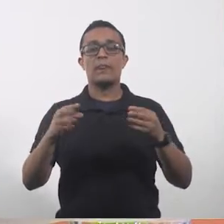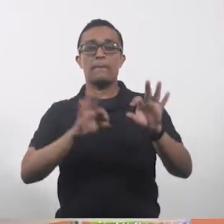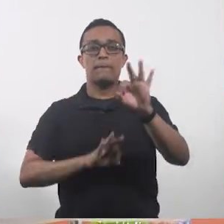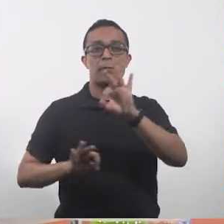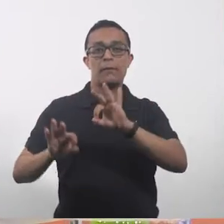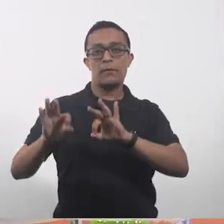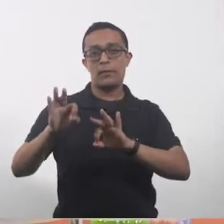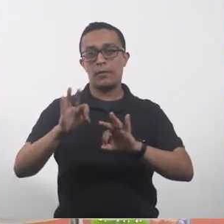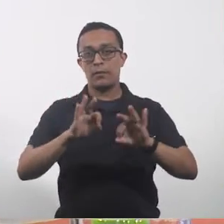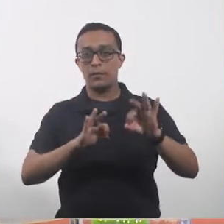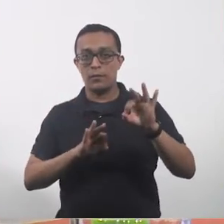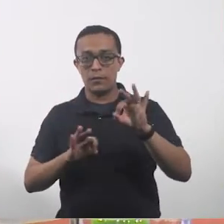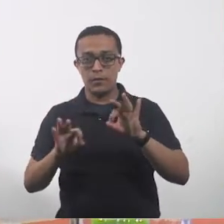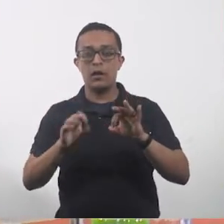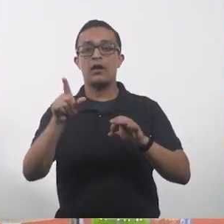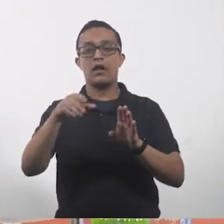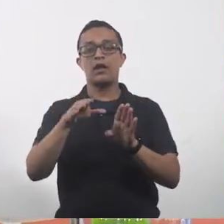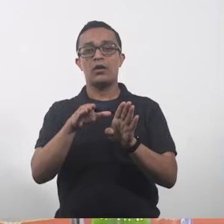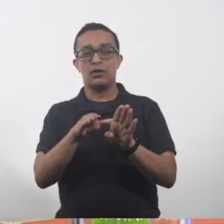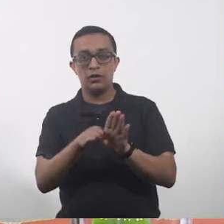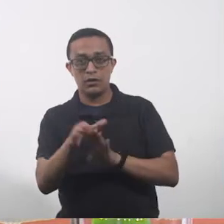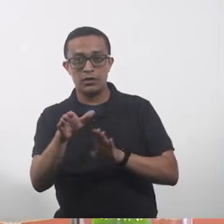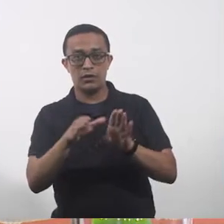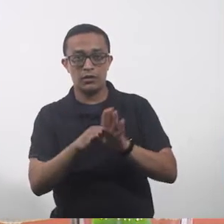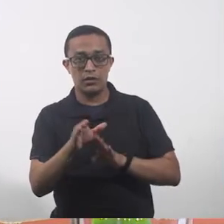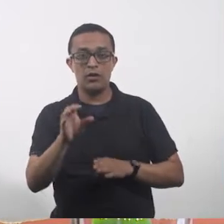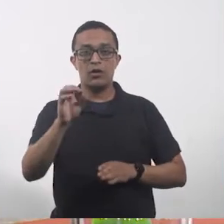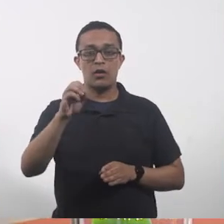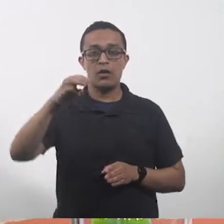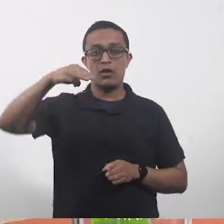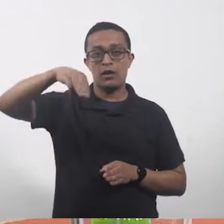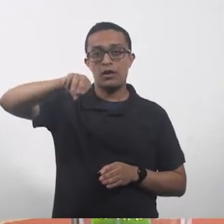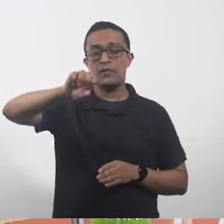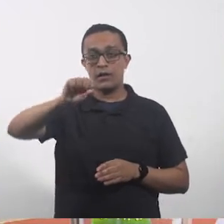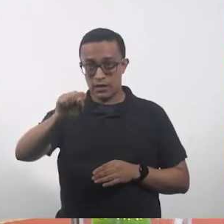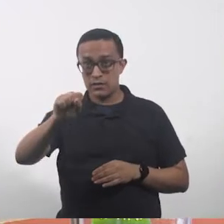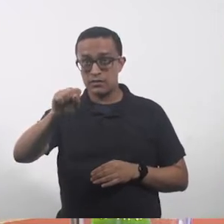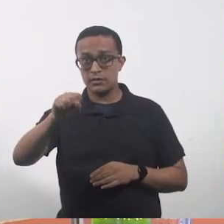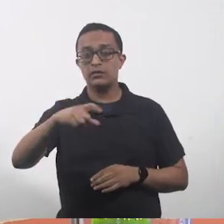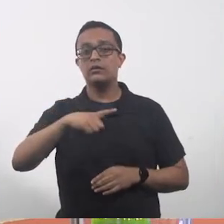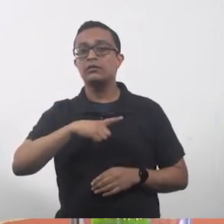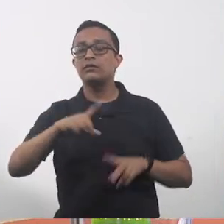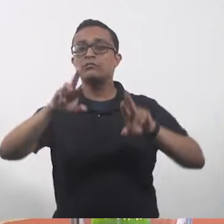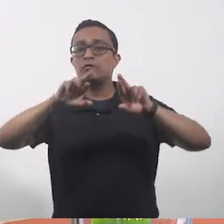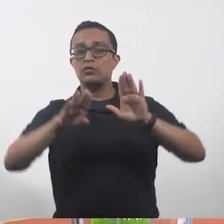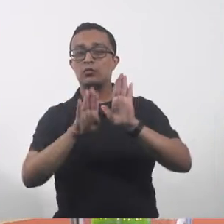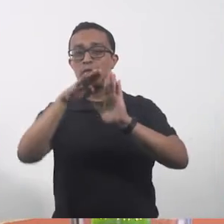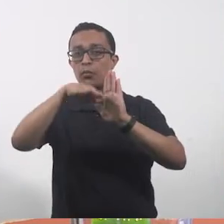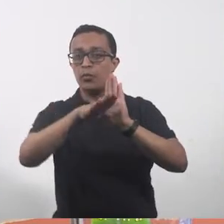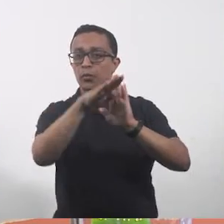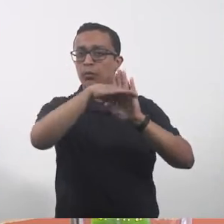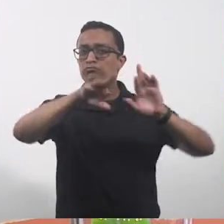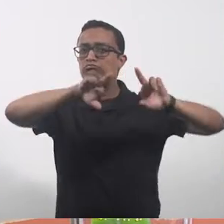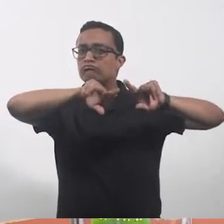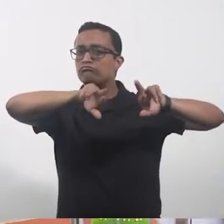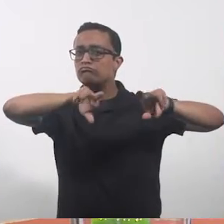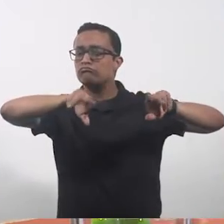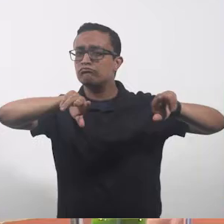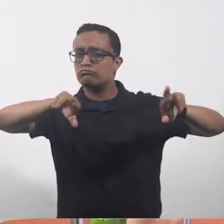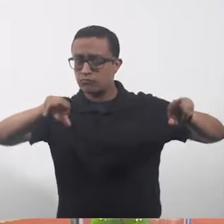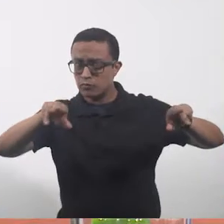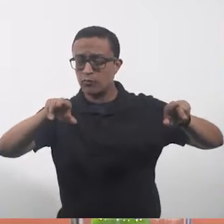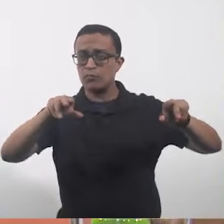elaborado baseado em orientações da Organização Mundial da Saúde, considerando diversos indicadores, tanto epidemiológicos